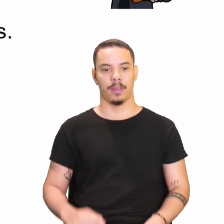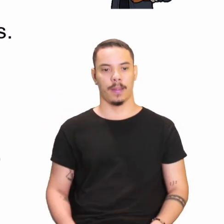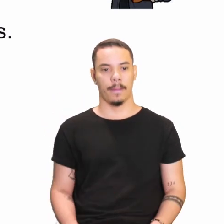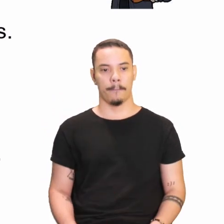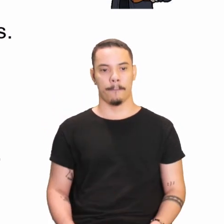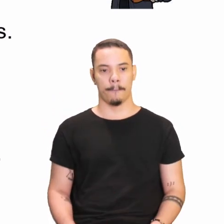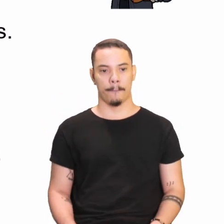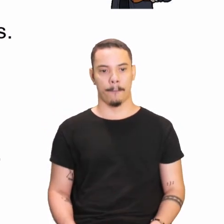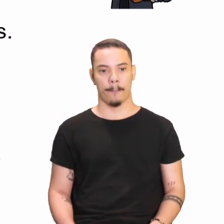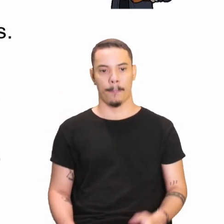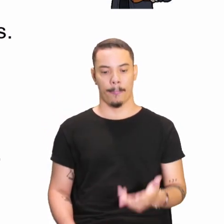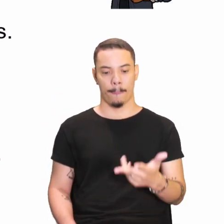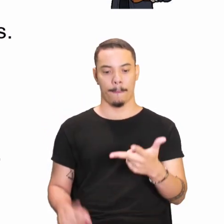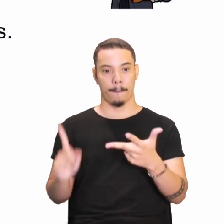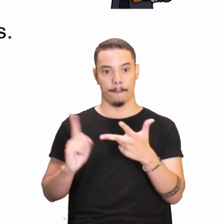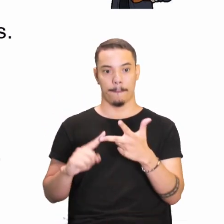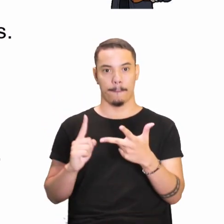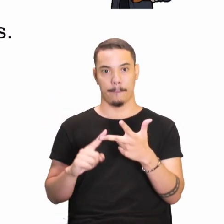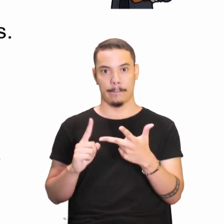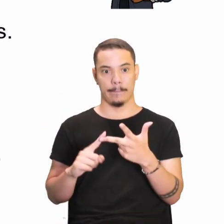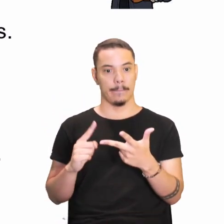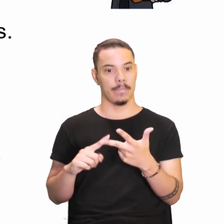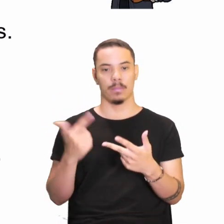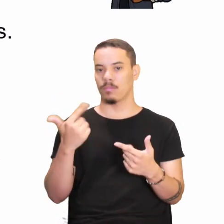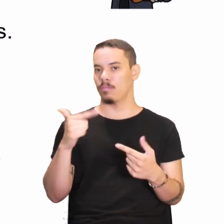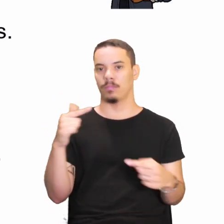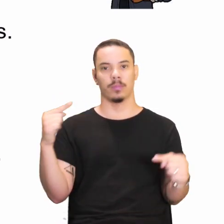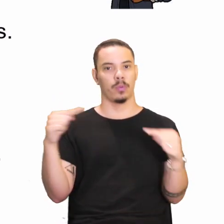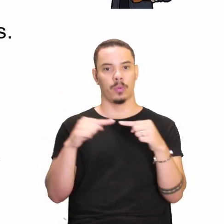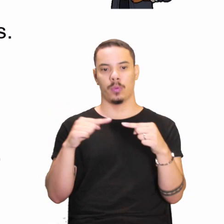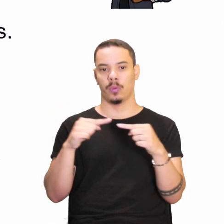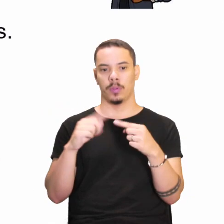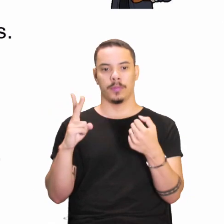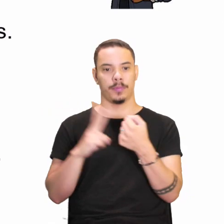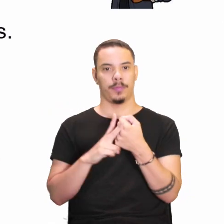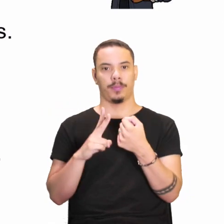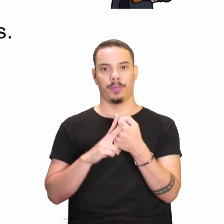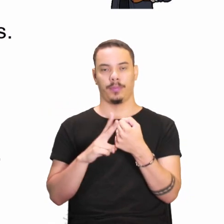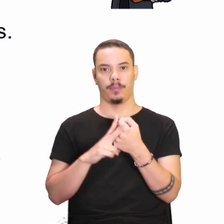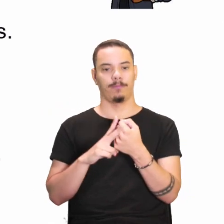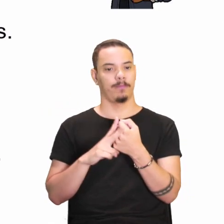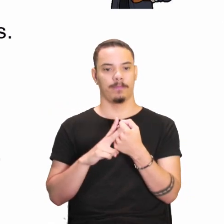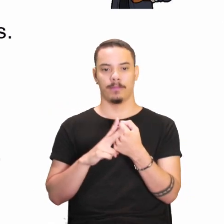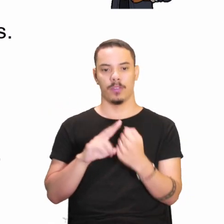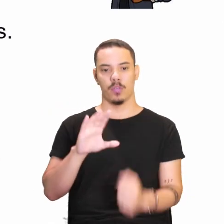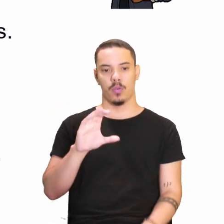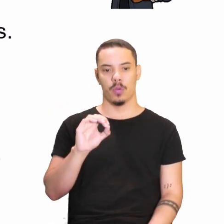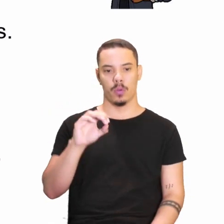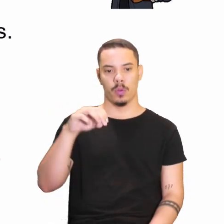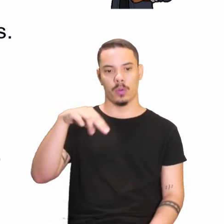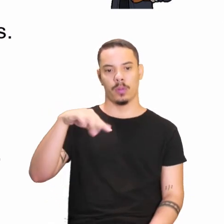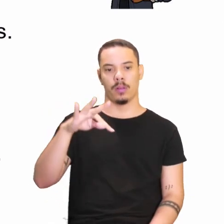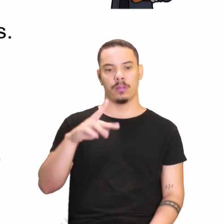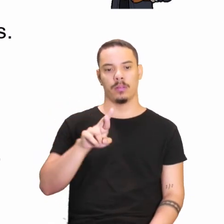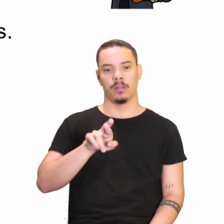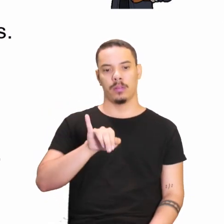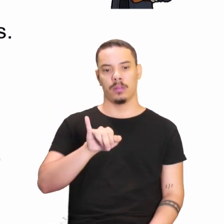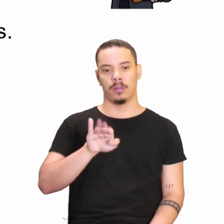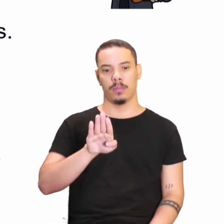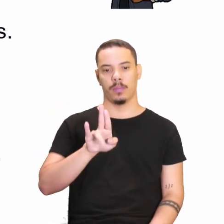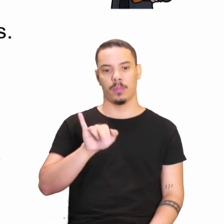na terceira, não houve a concordância, ou seja, o verbo não está concordando com o seu